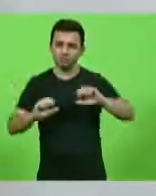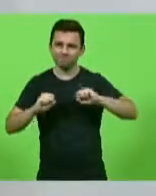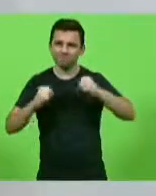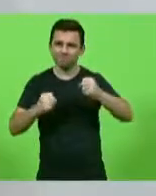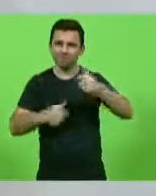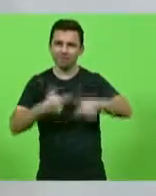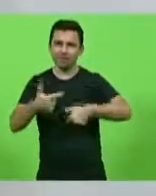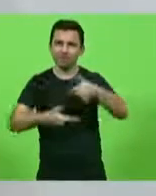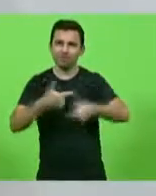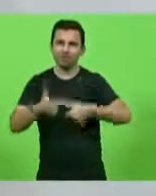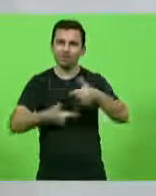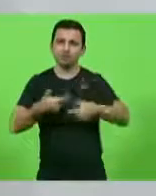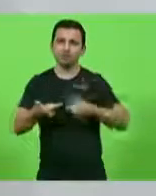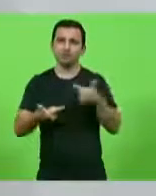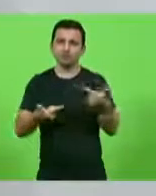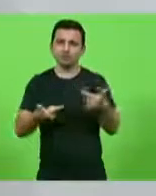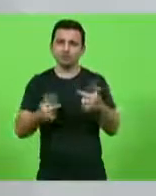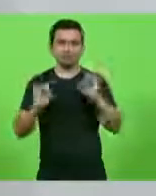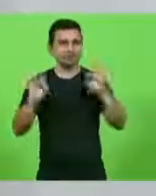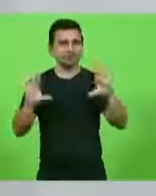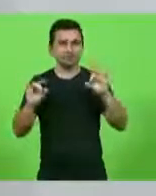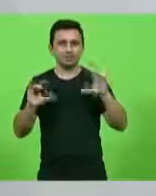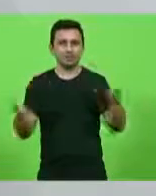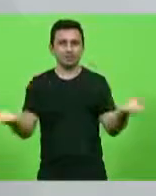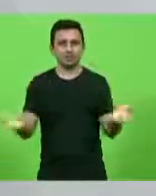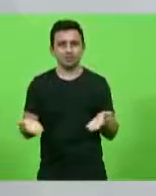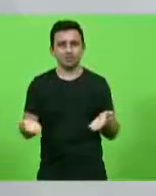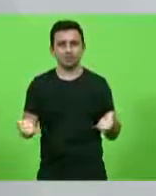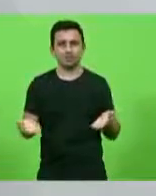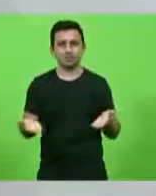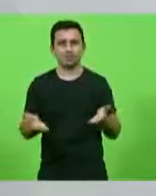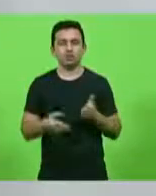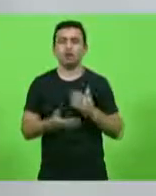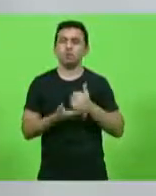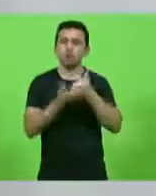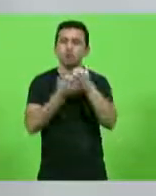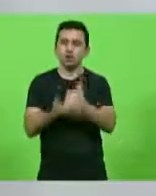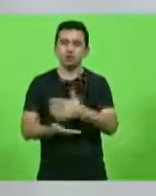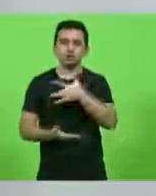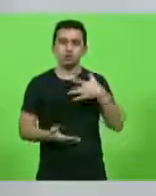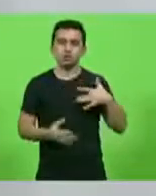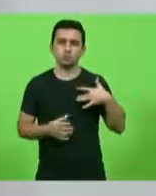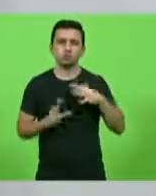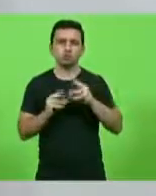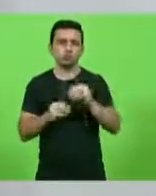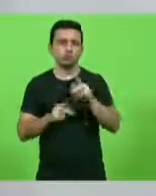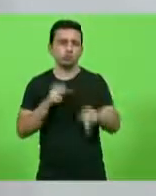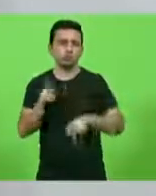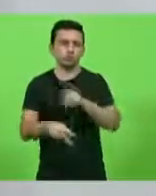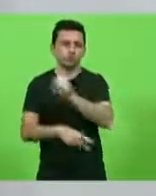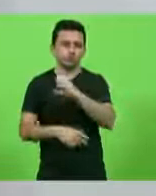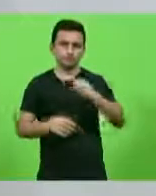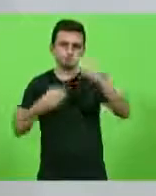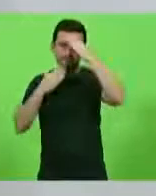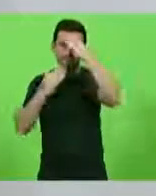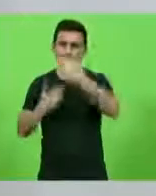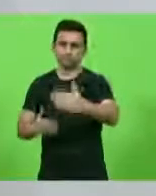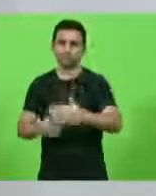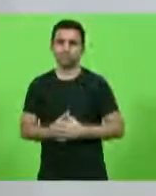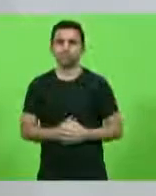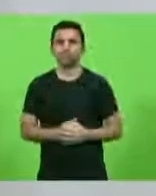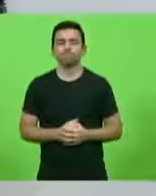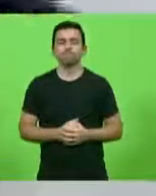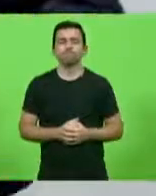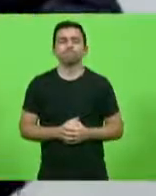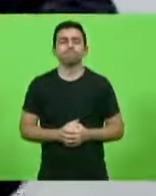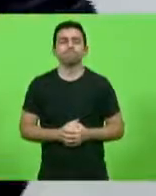guerreiros que estão fazendo algo extraordinário em relação a beneficiar a saúde do catarinense. Muito obrigado, presidente. Obrigado,